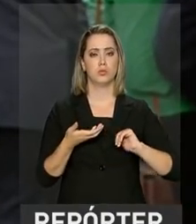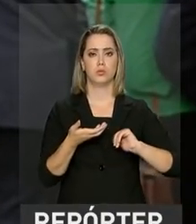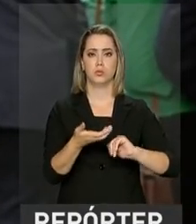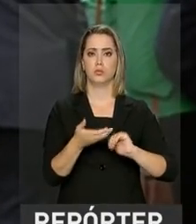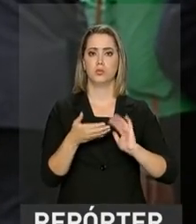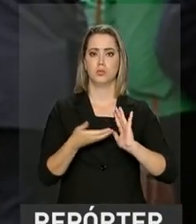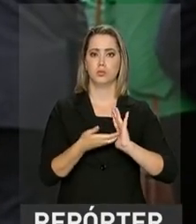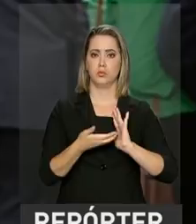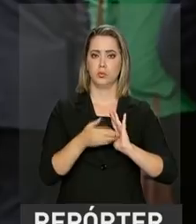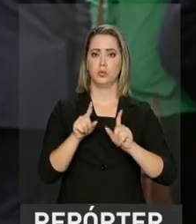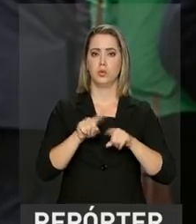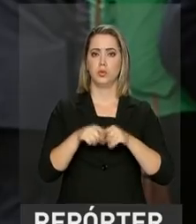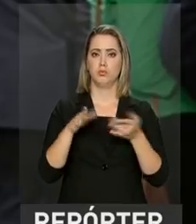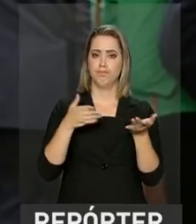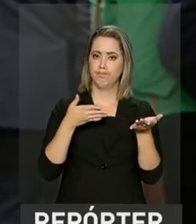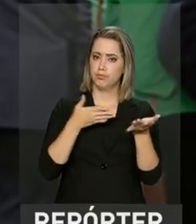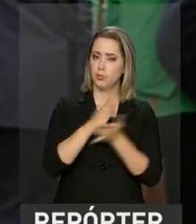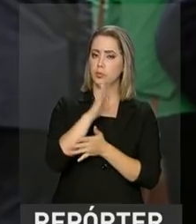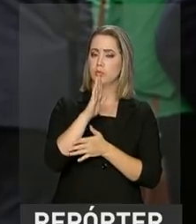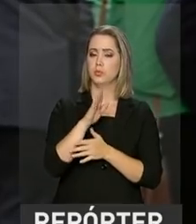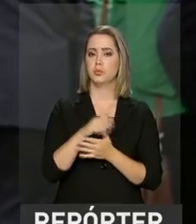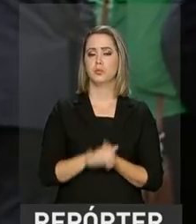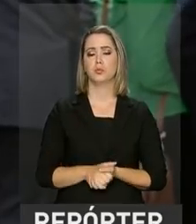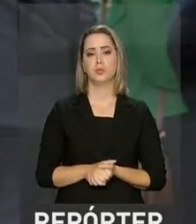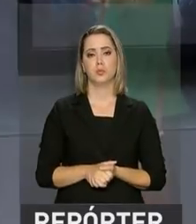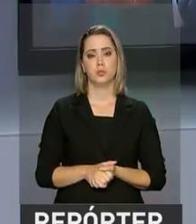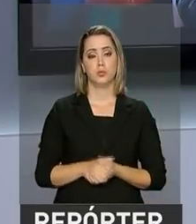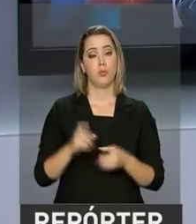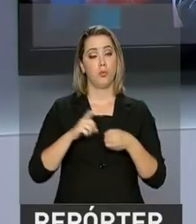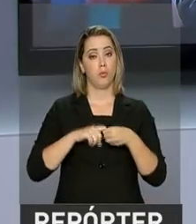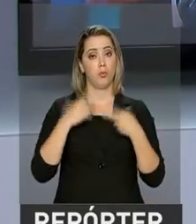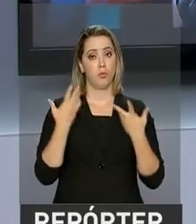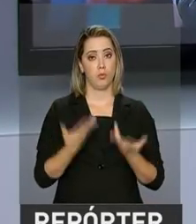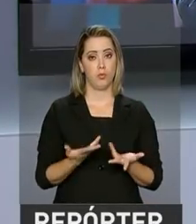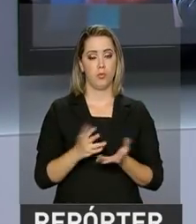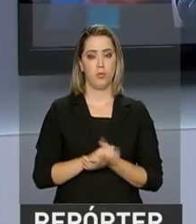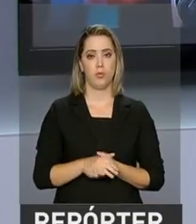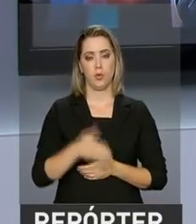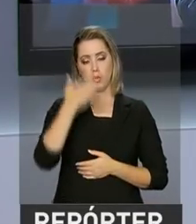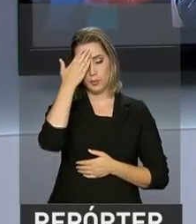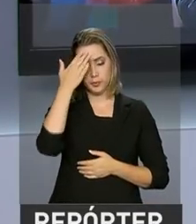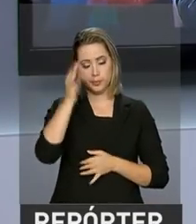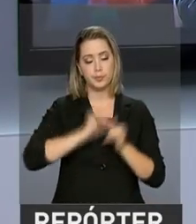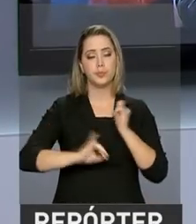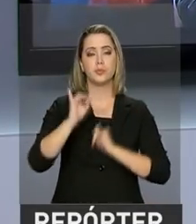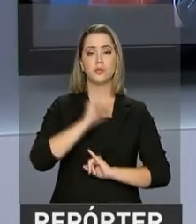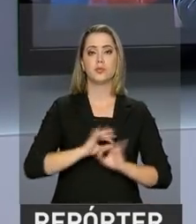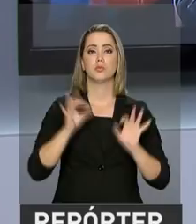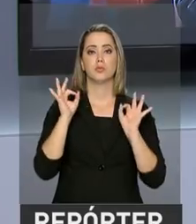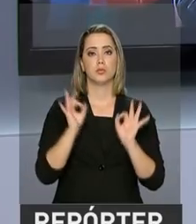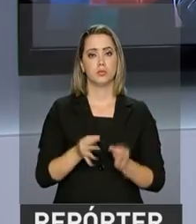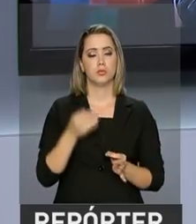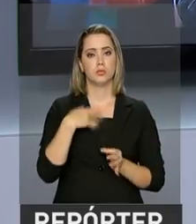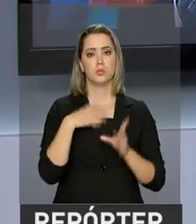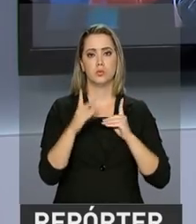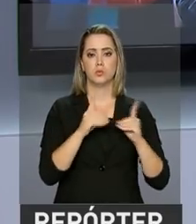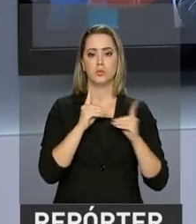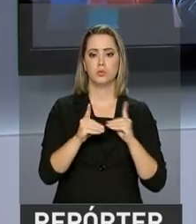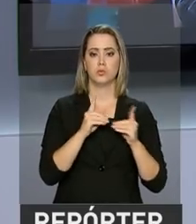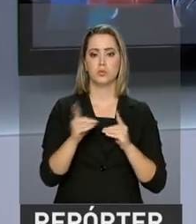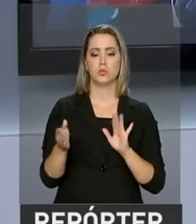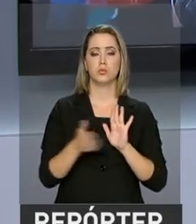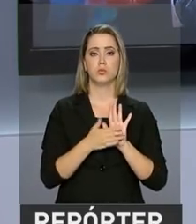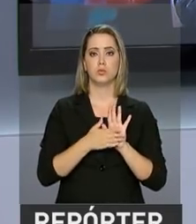também promulgada pelo Congresso. Eu volto com você no estúdio, Jaime. Paulo, obrigado pelas informações, acompanhando aí as discussões